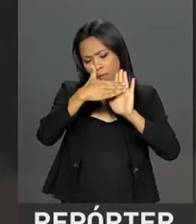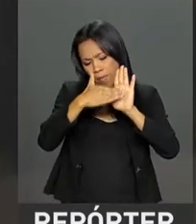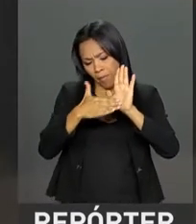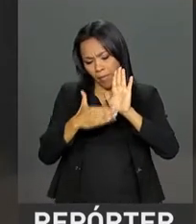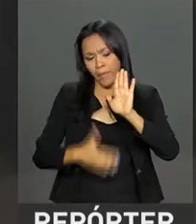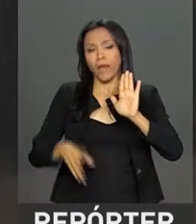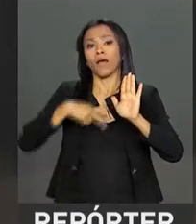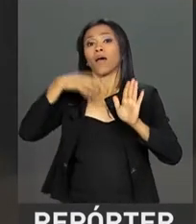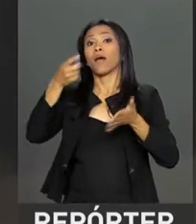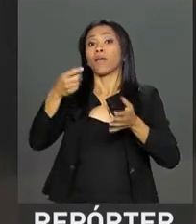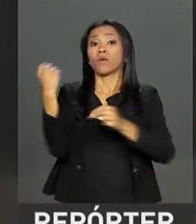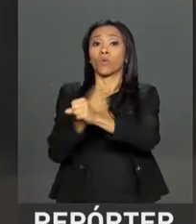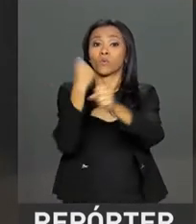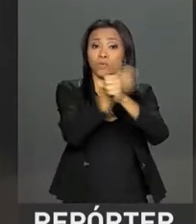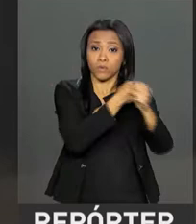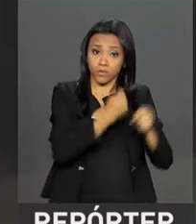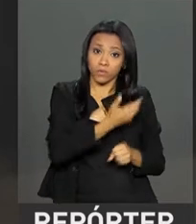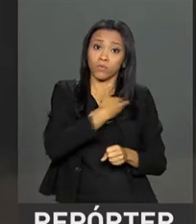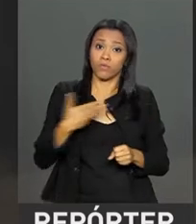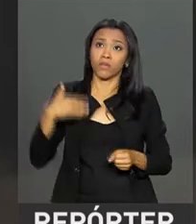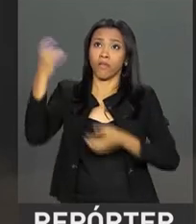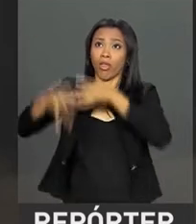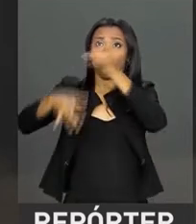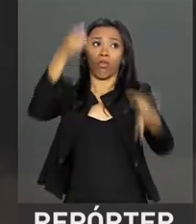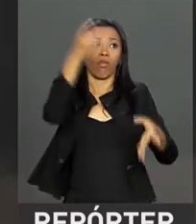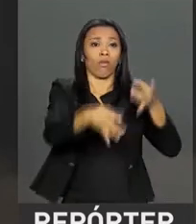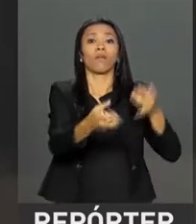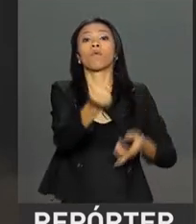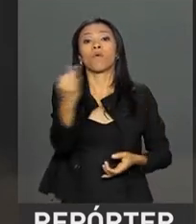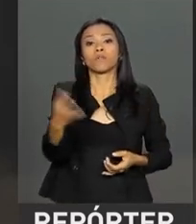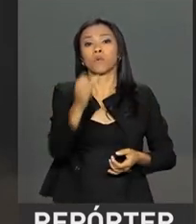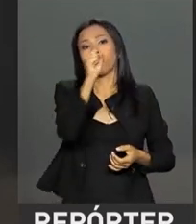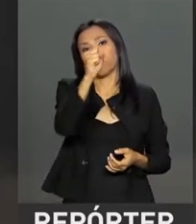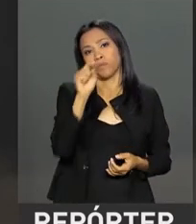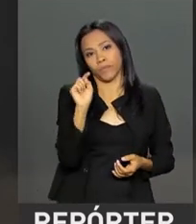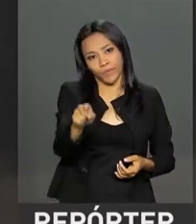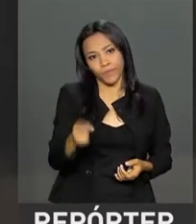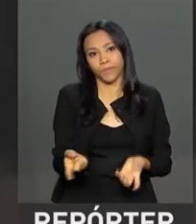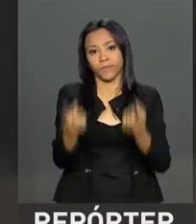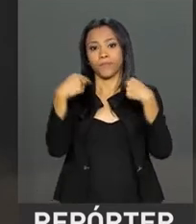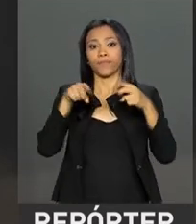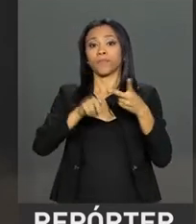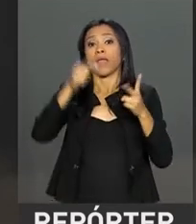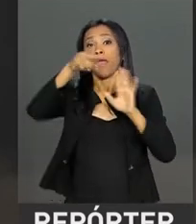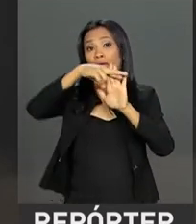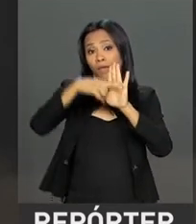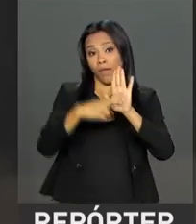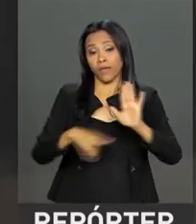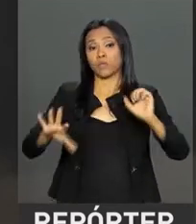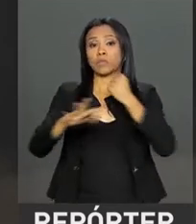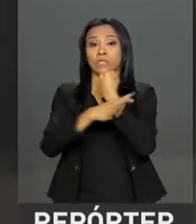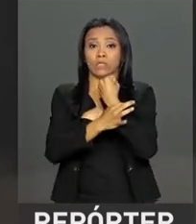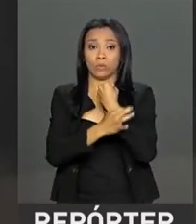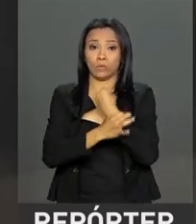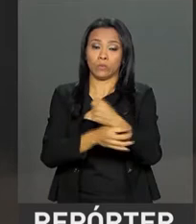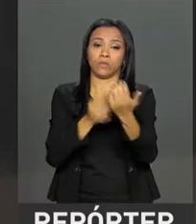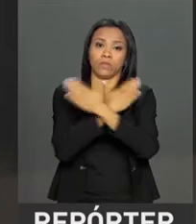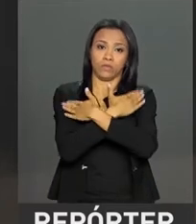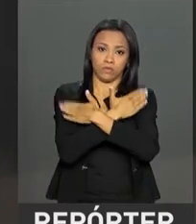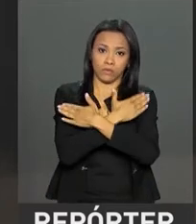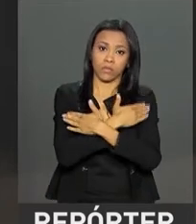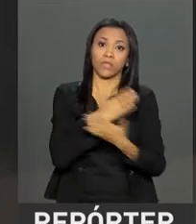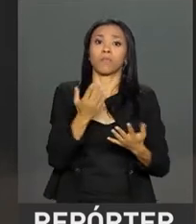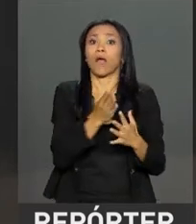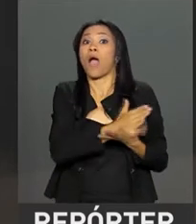paralisadas são mais de 8 mil em todo o país a revisão de regras o seguro desemprego com aumento no número de